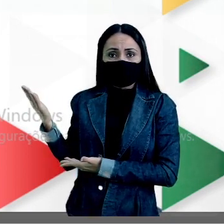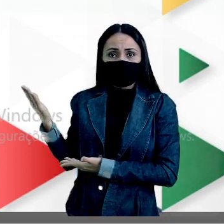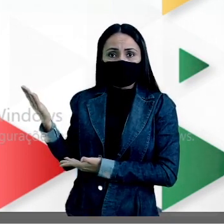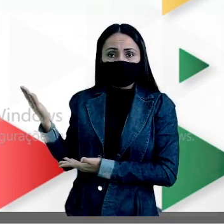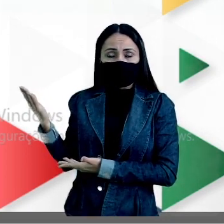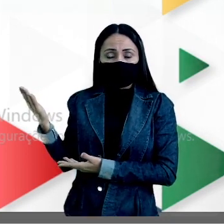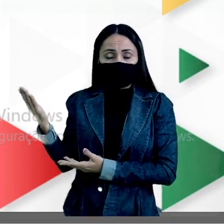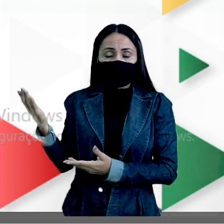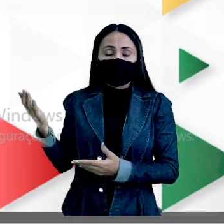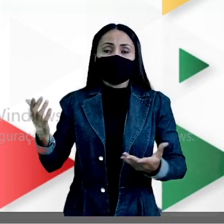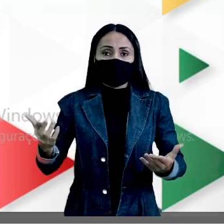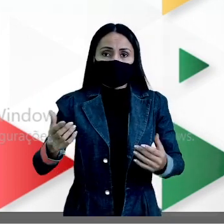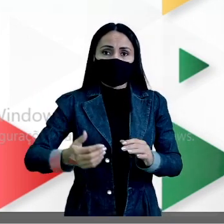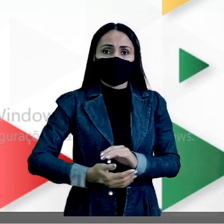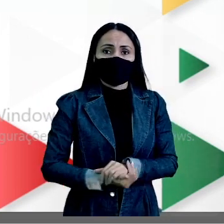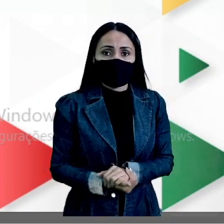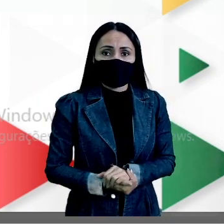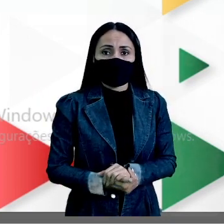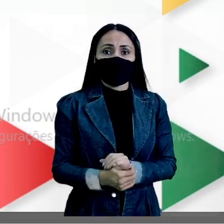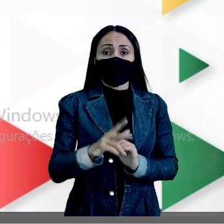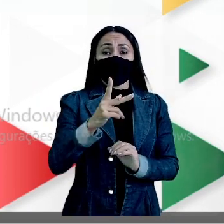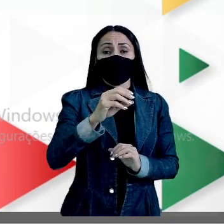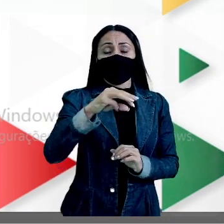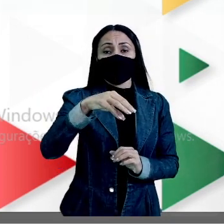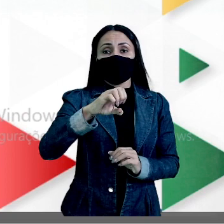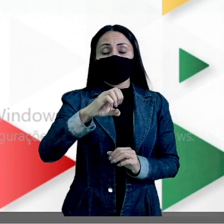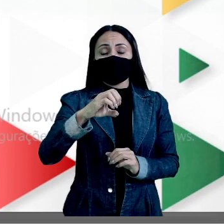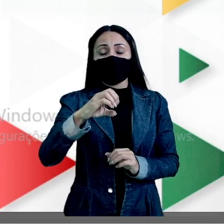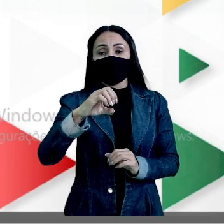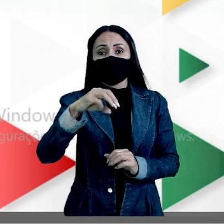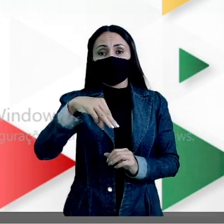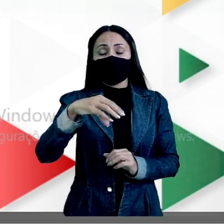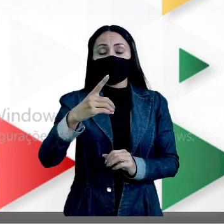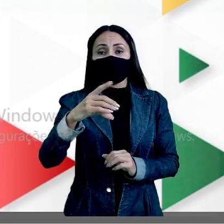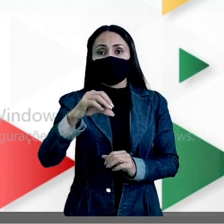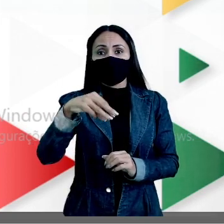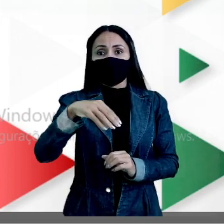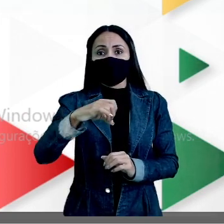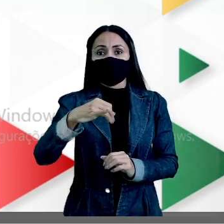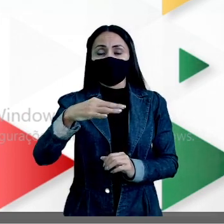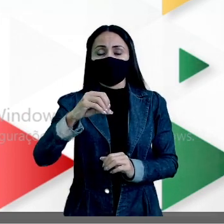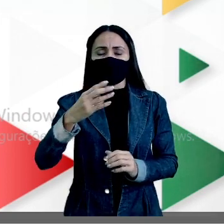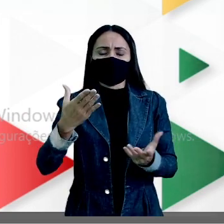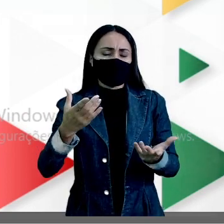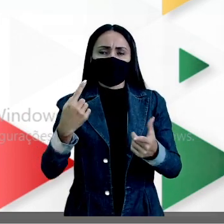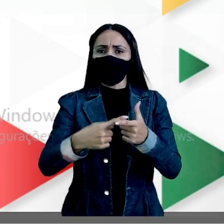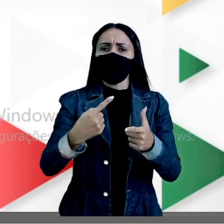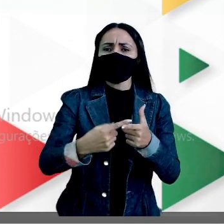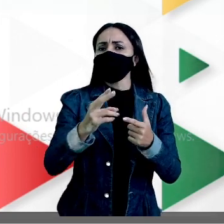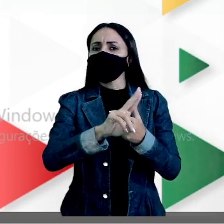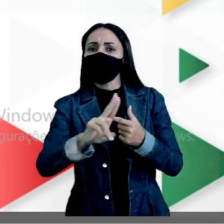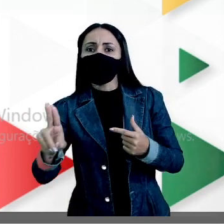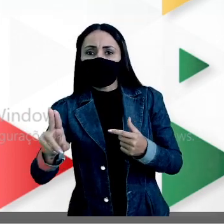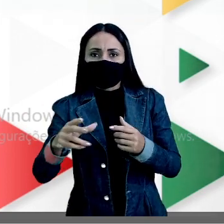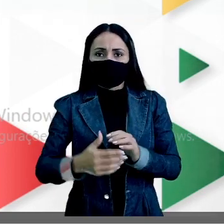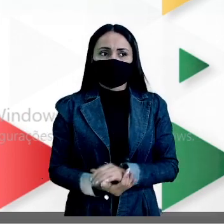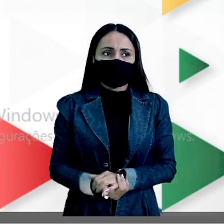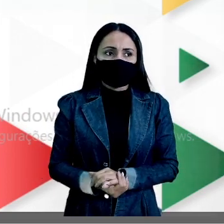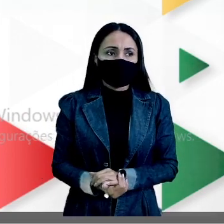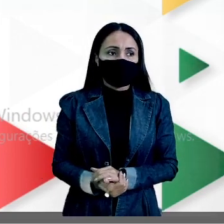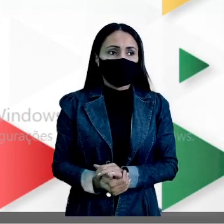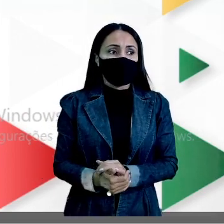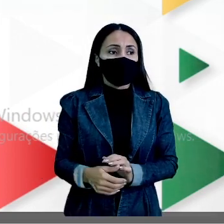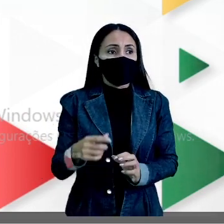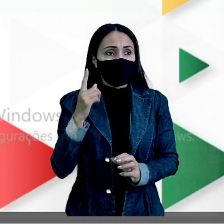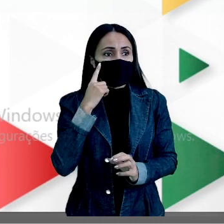o Homem da Meia-Noite, porque já vamos saber. Por que não o Homem das 19 horas, né? Vamos ver por quê. O sítio histórico, olha aí, eles viram um